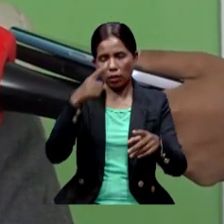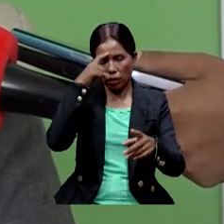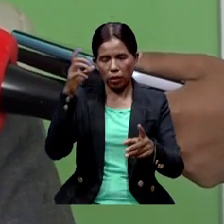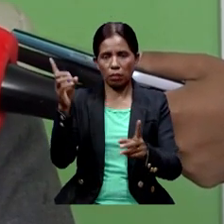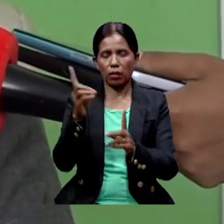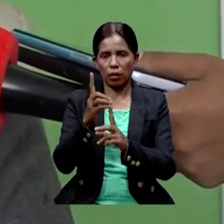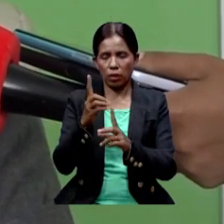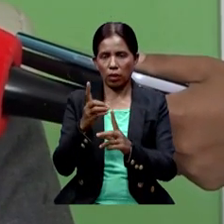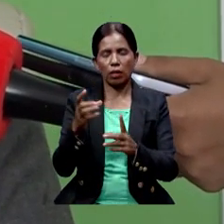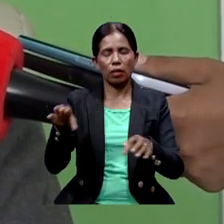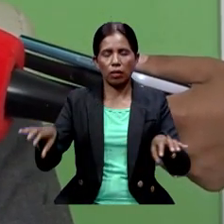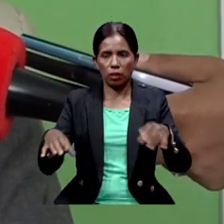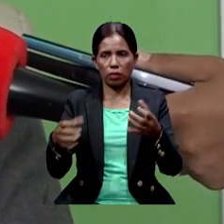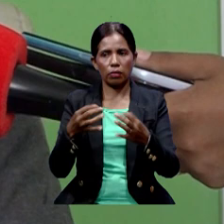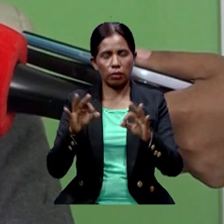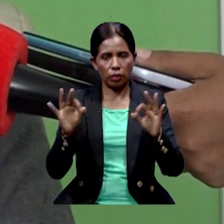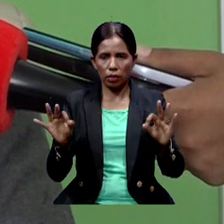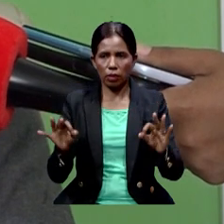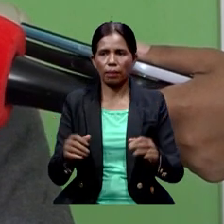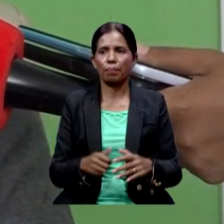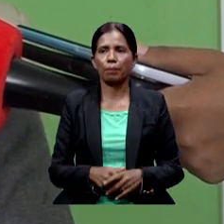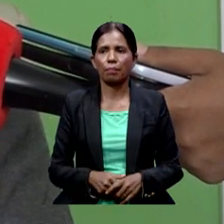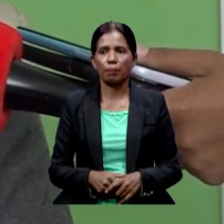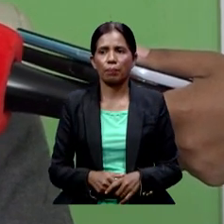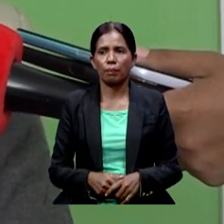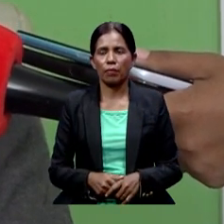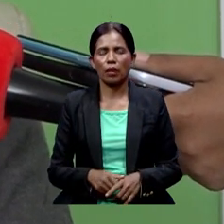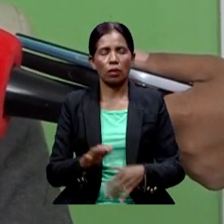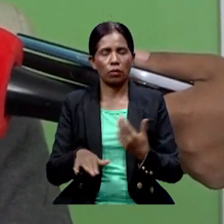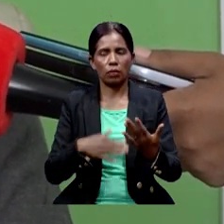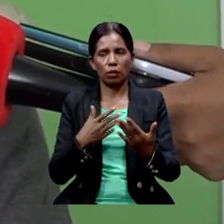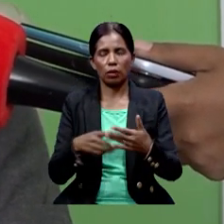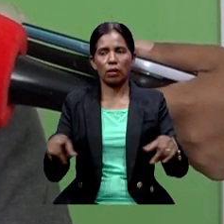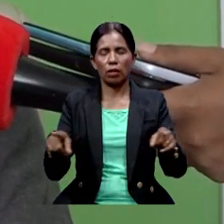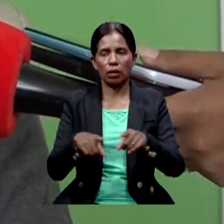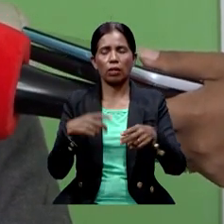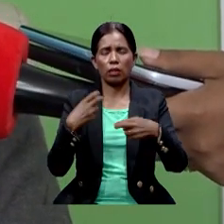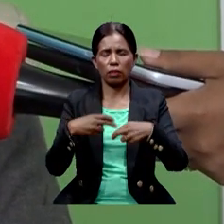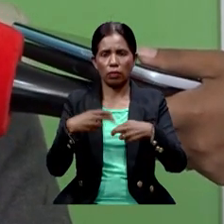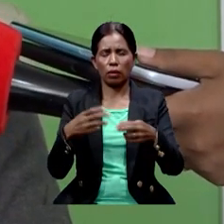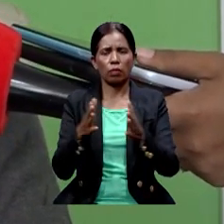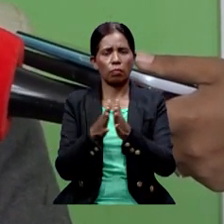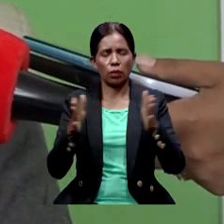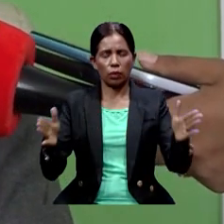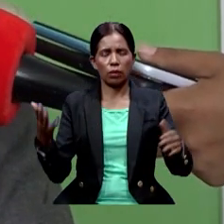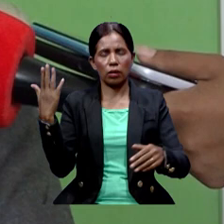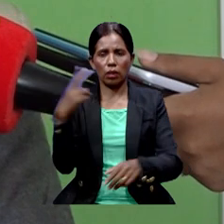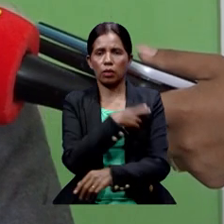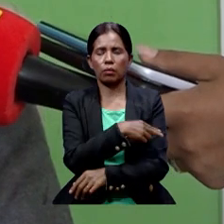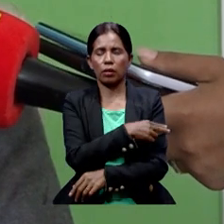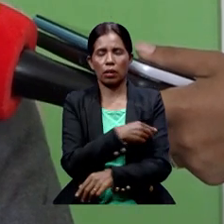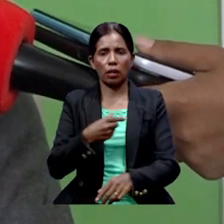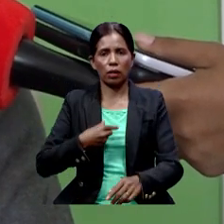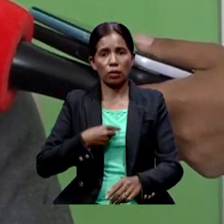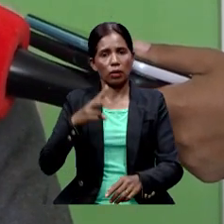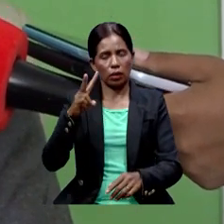contratado, termina ona, e buat sirene outro sai, nesan, obstáculo boa de hospital. Mas bem, nesan,